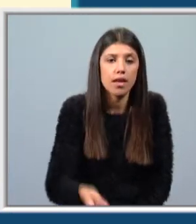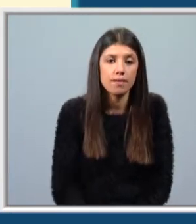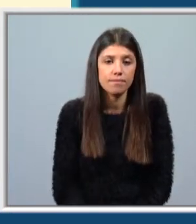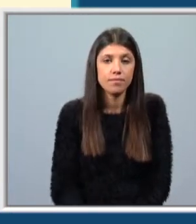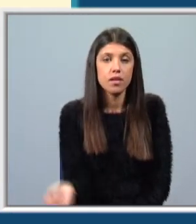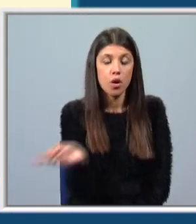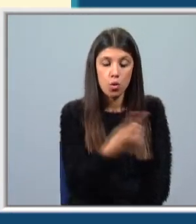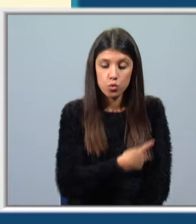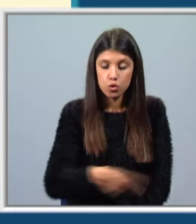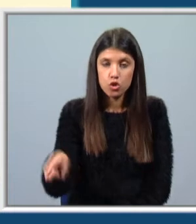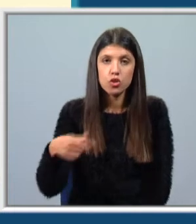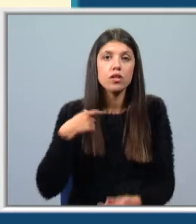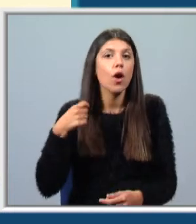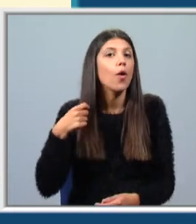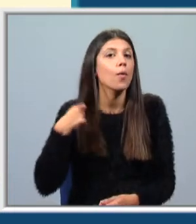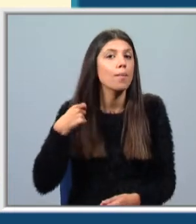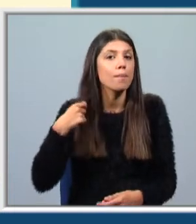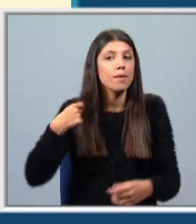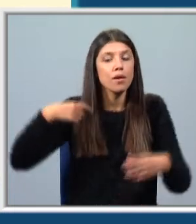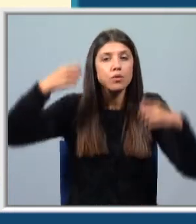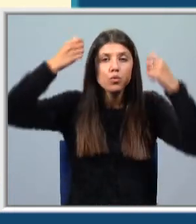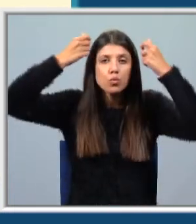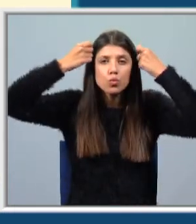Fazer uma peruca comprida,